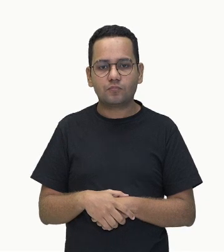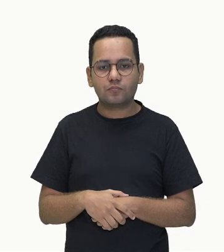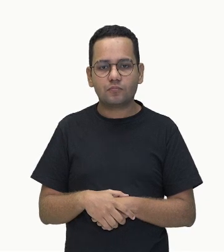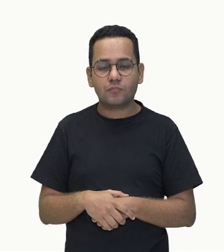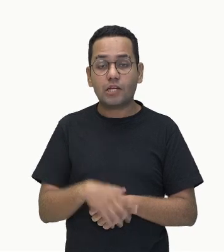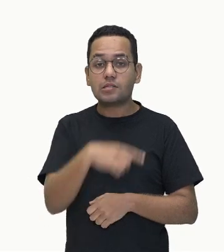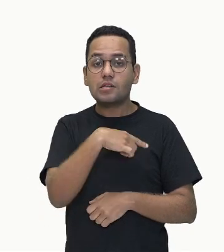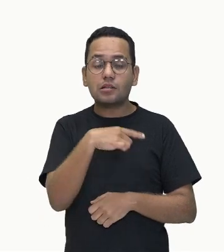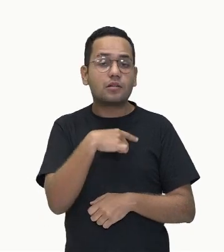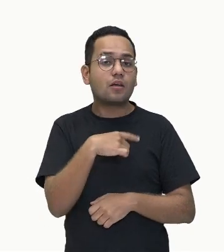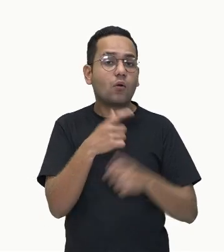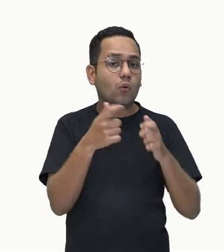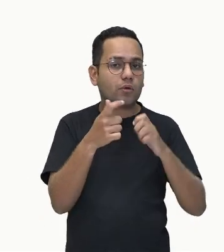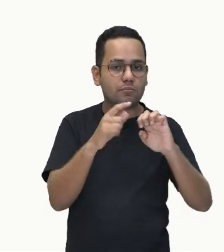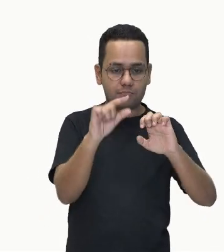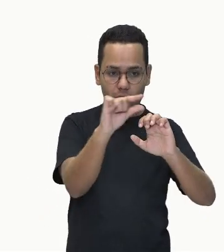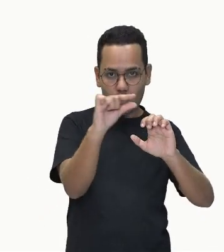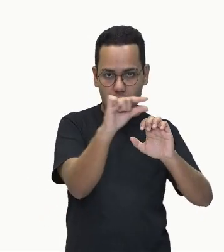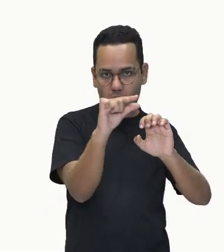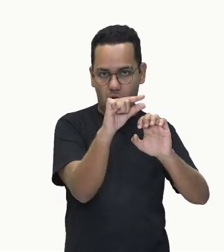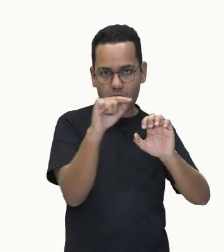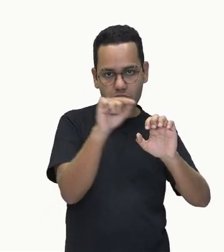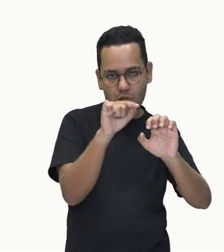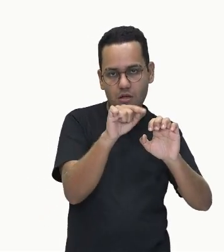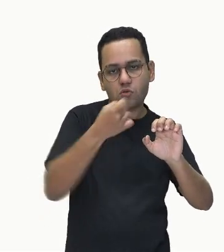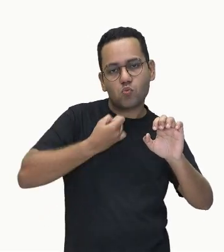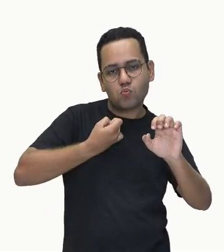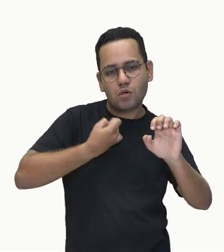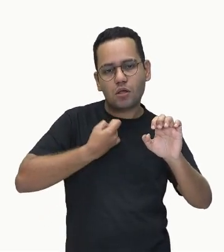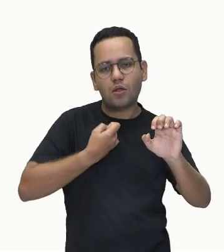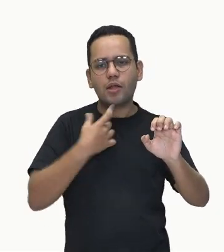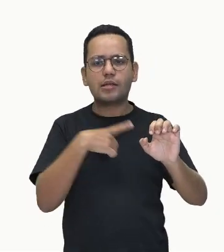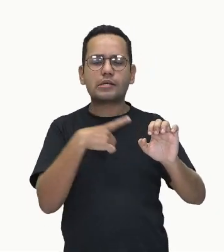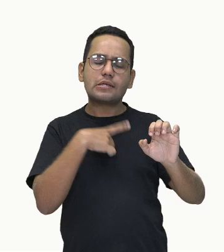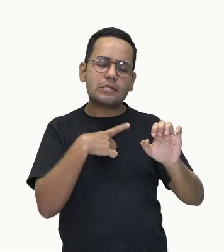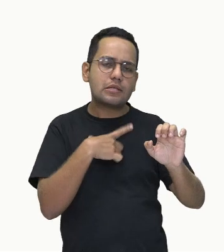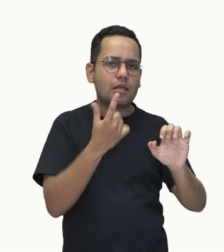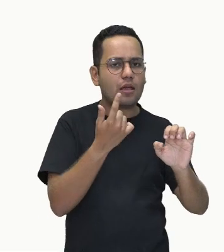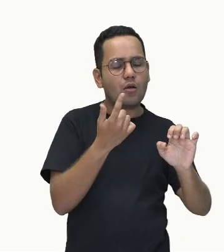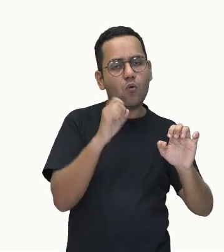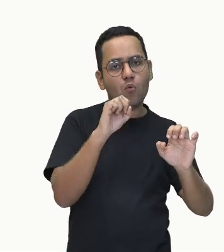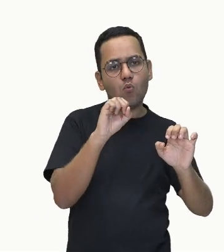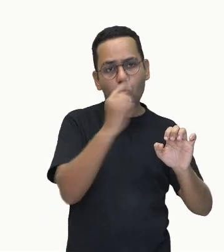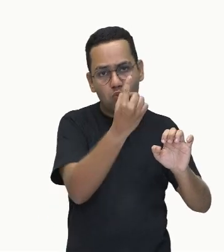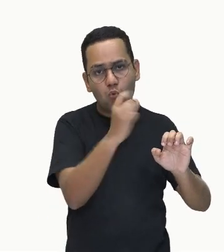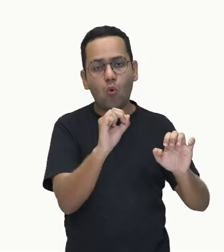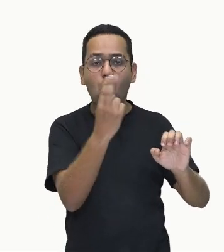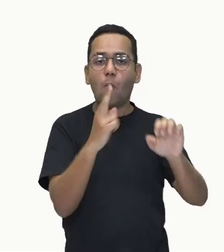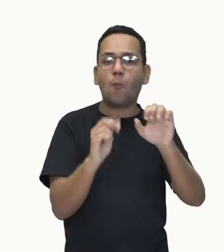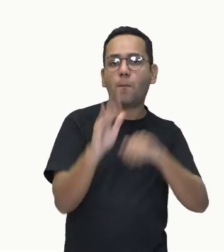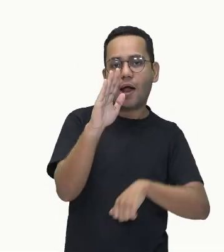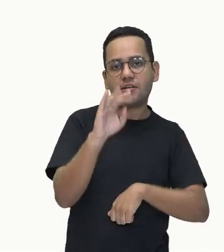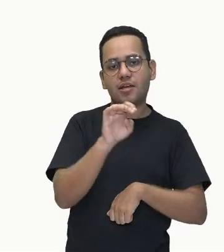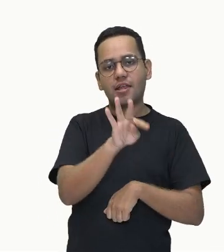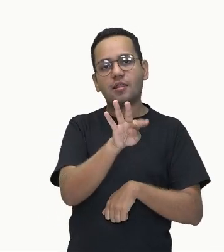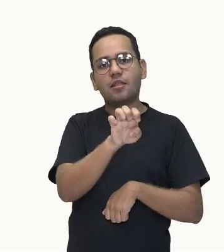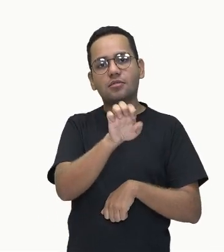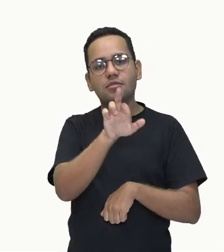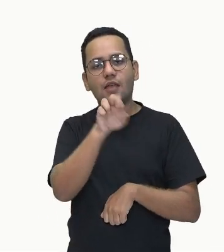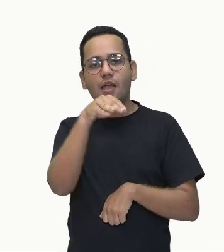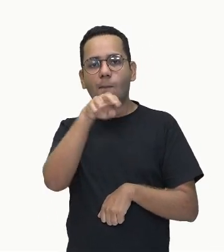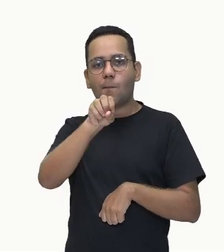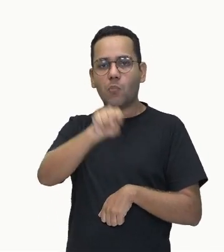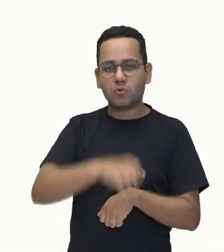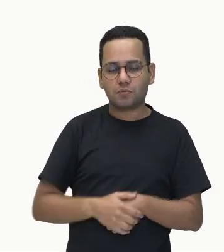no expoente de um ou mais termos Ok então o valor